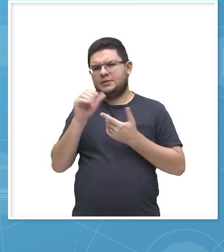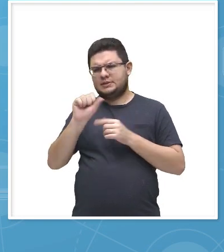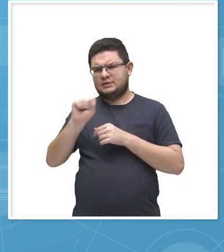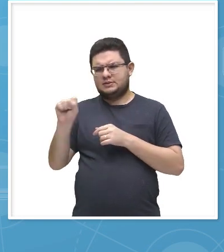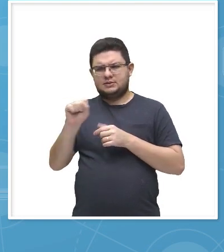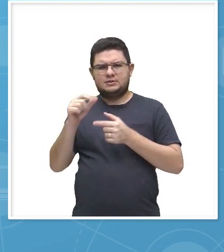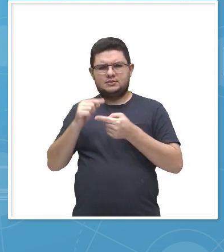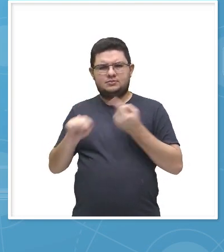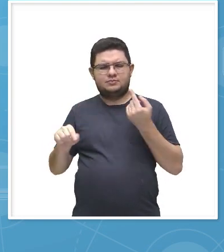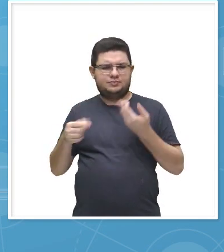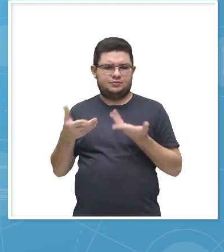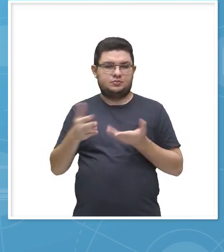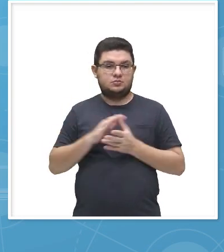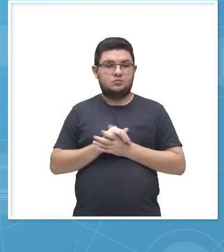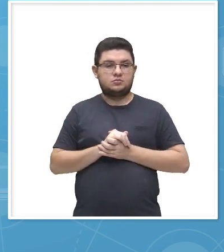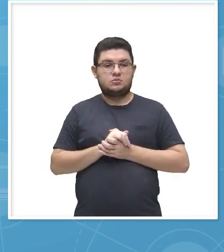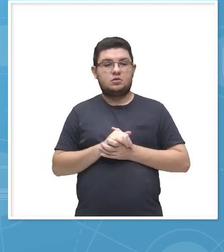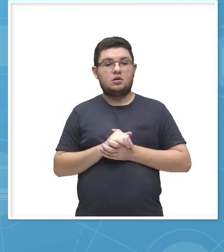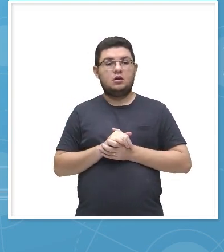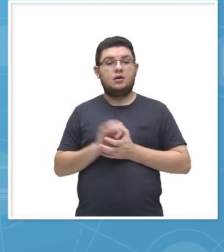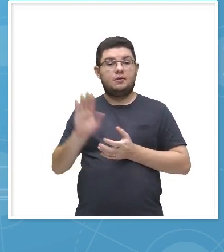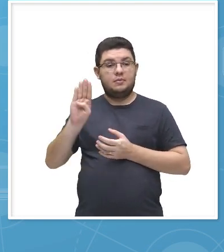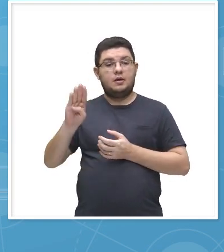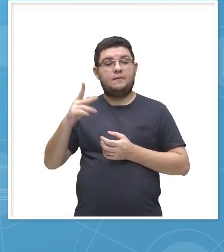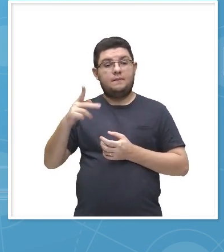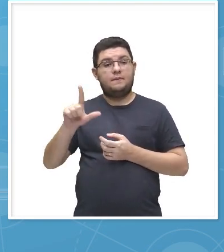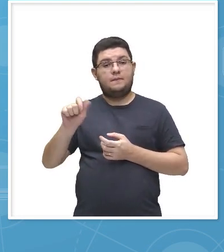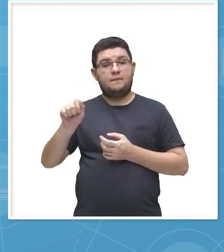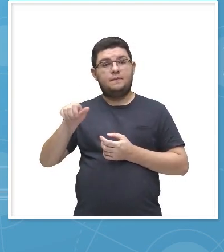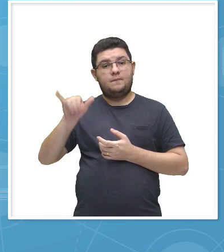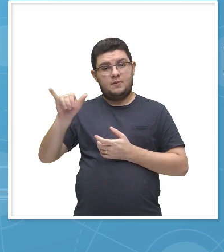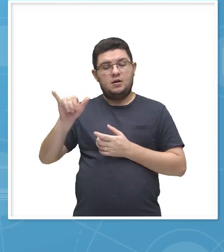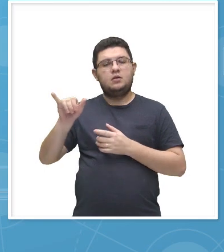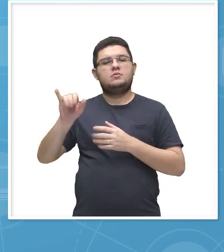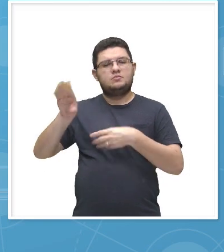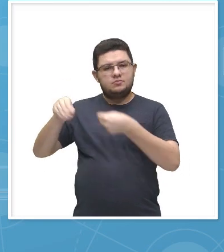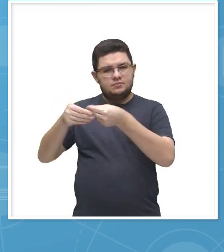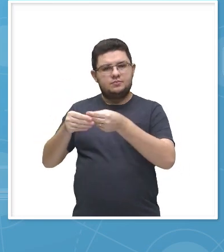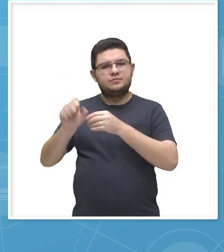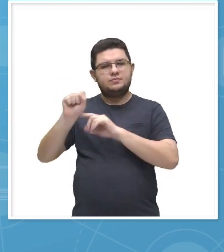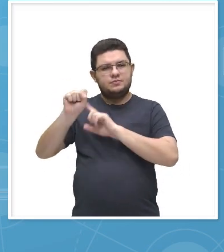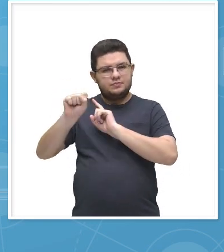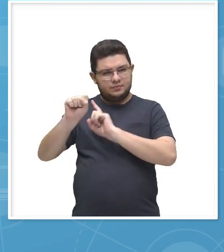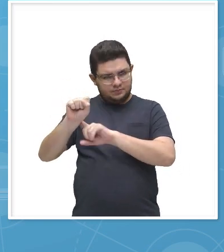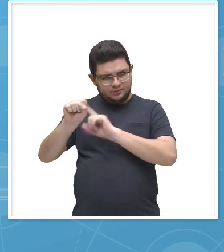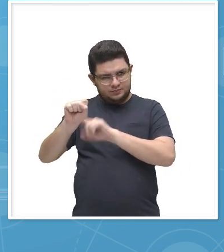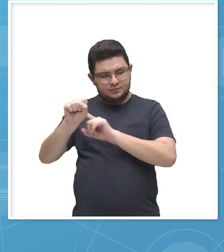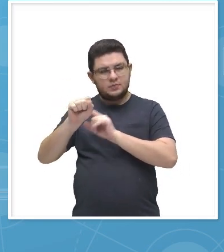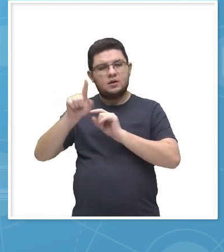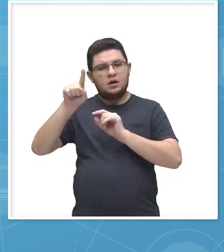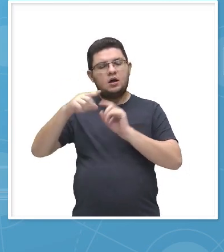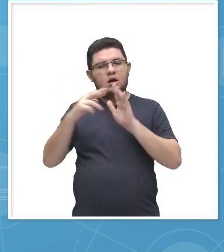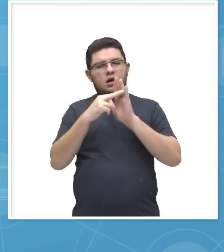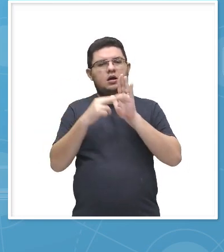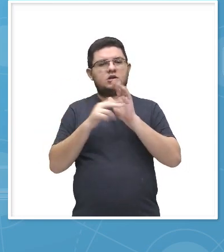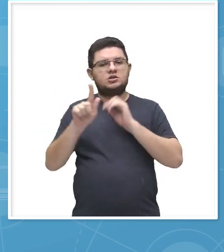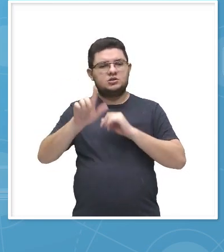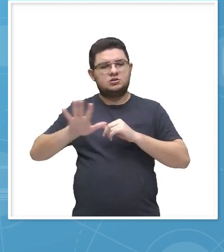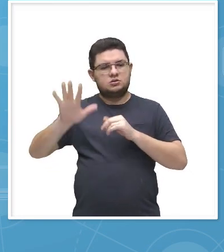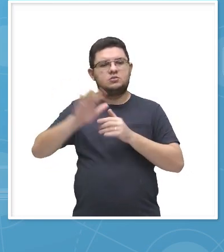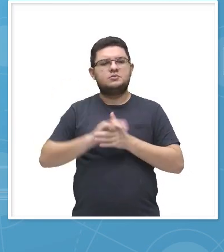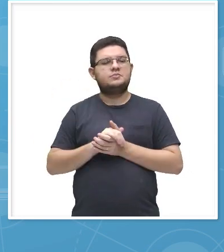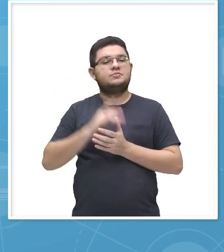na hora abre o verbo Play que tá acompanhado DS certo como foi os receber uma Regra geral é se